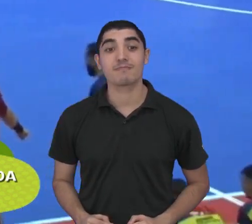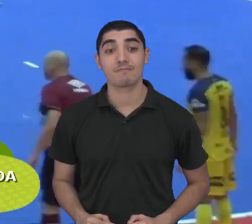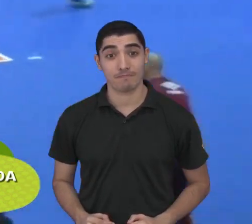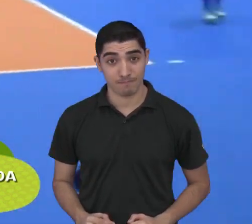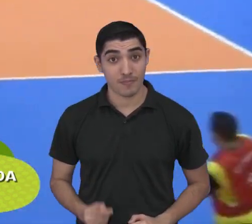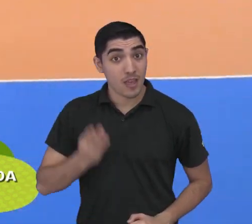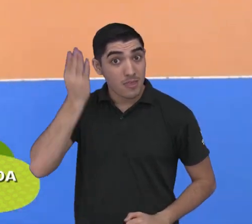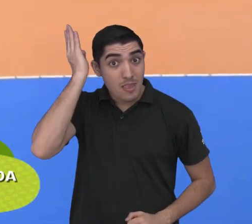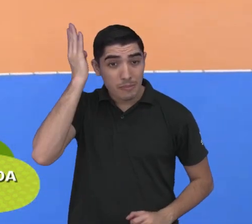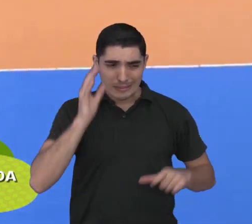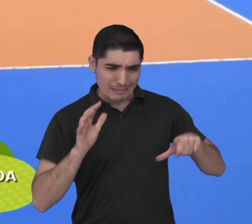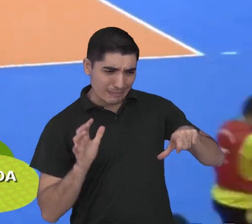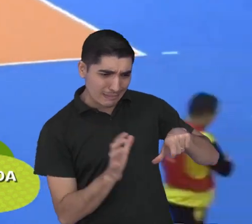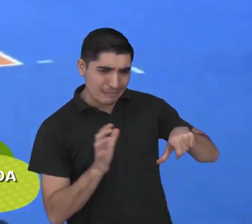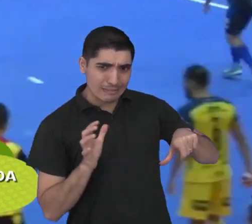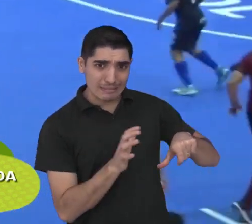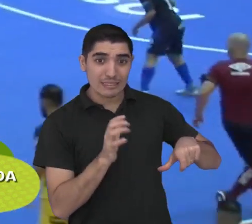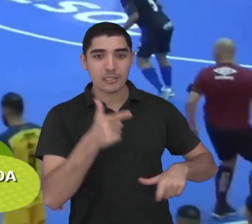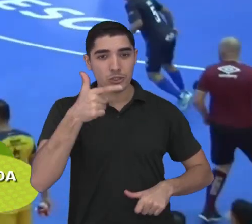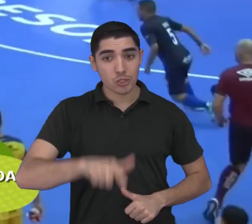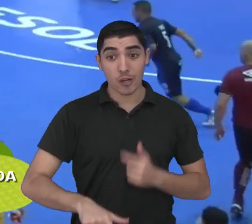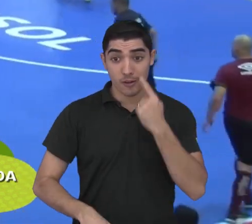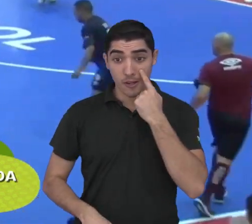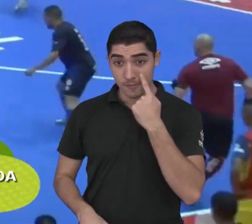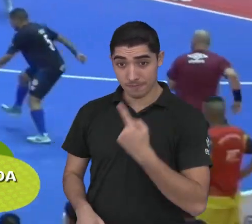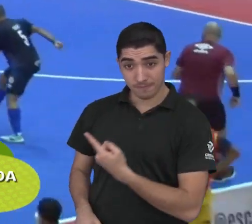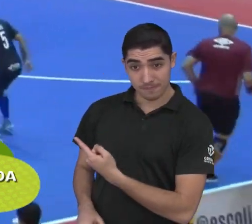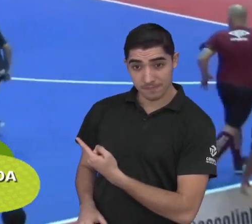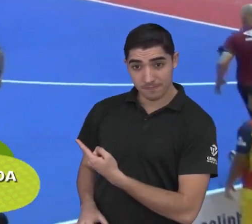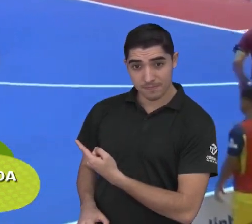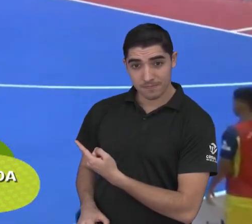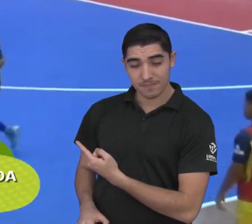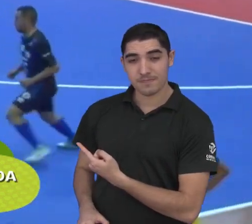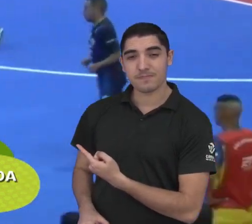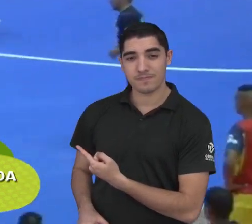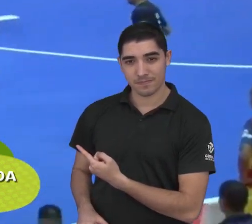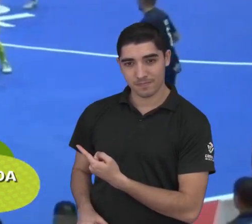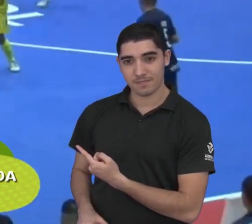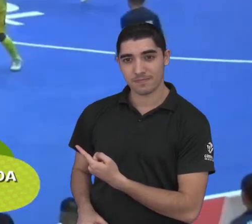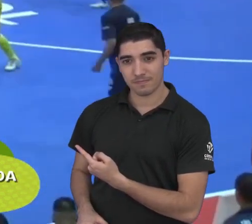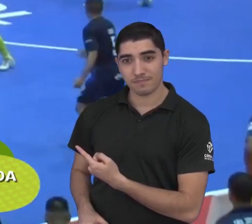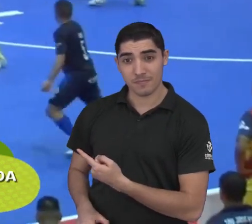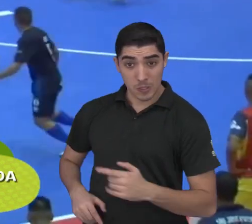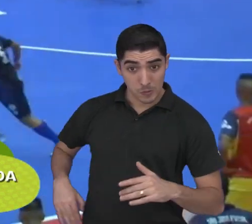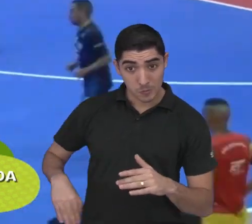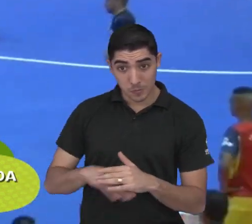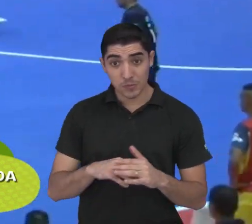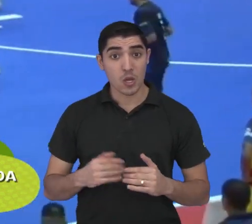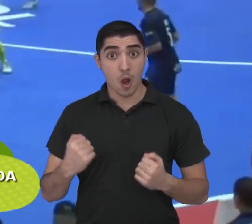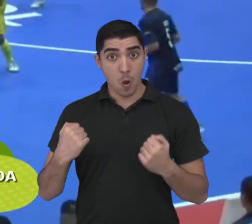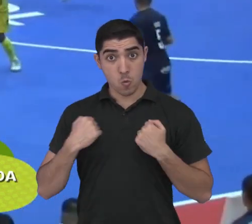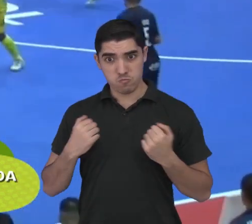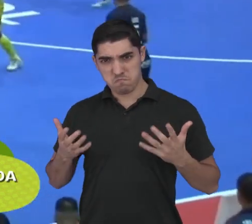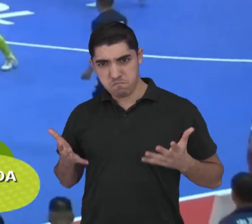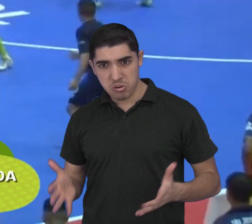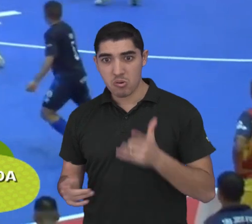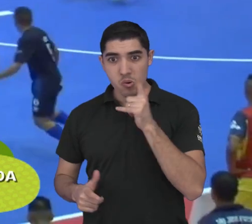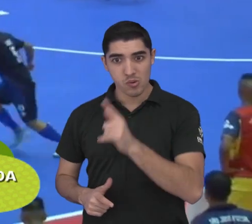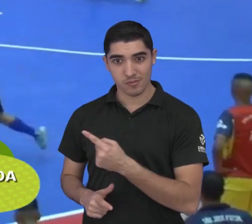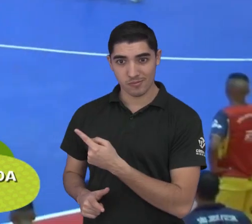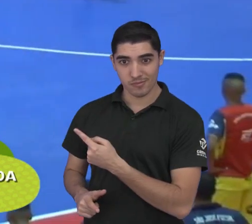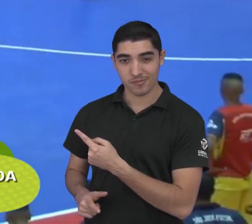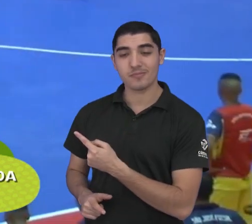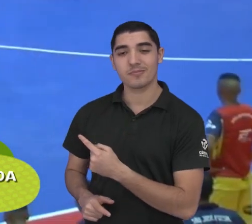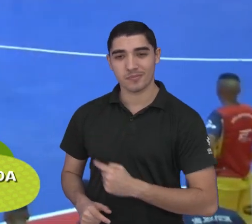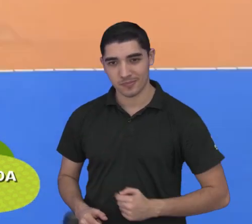Só dava Taubaté em outra saída errada do São José, Foguinho recuperou, abriu para Luiz Fernando, que rolou para Bebê, Vini Oliveira fez